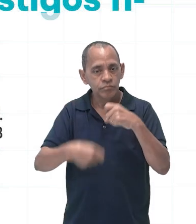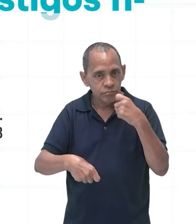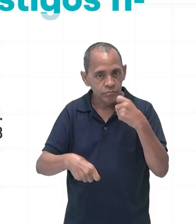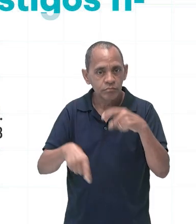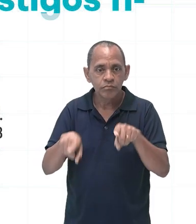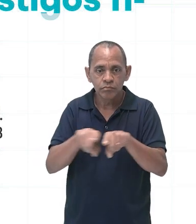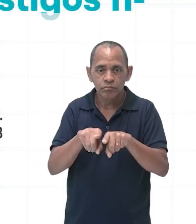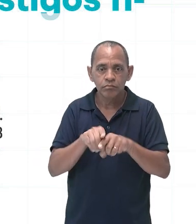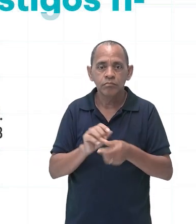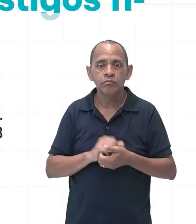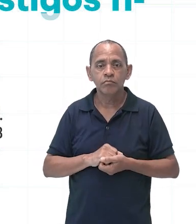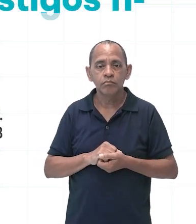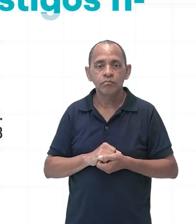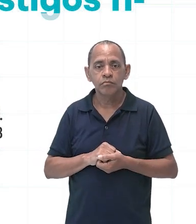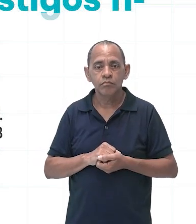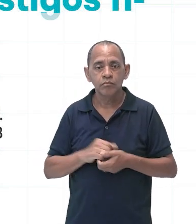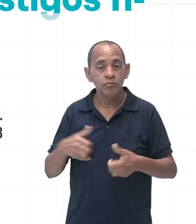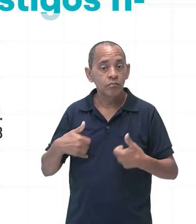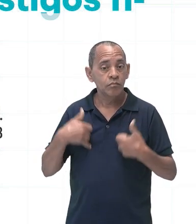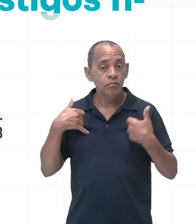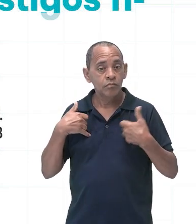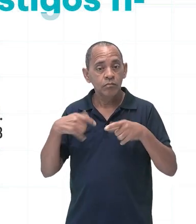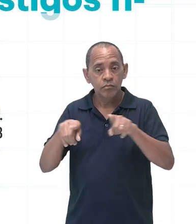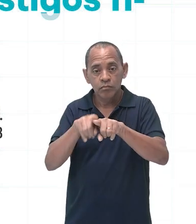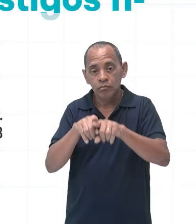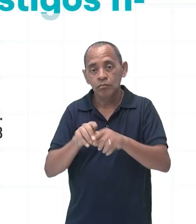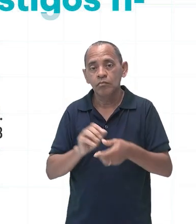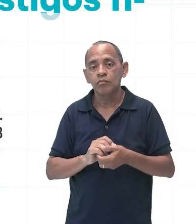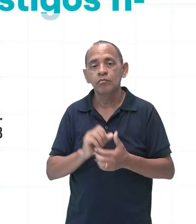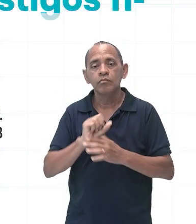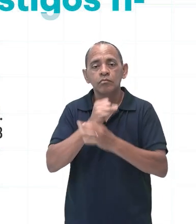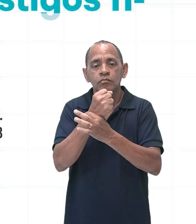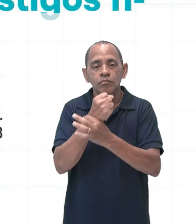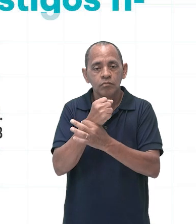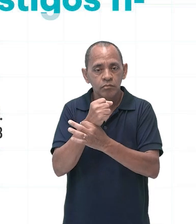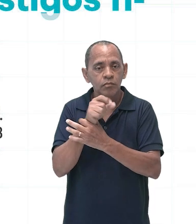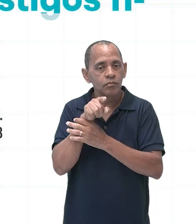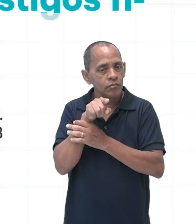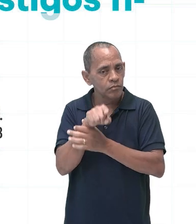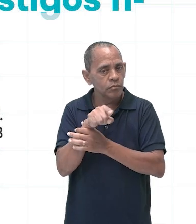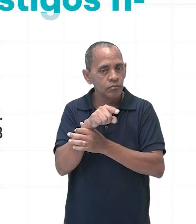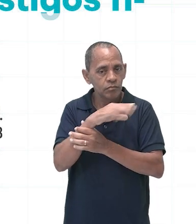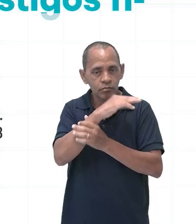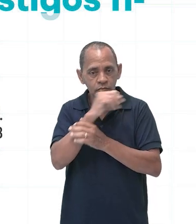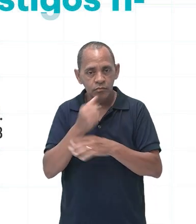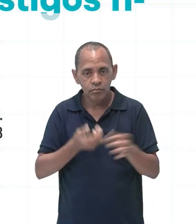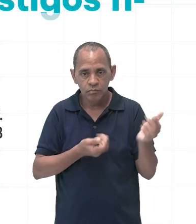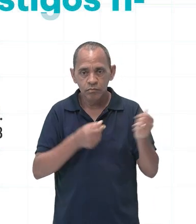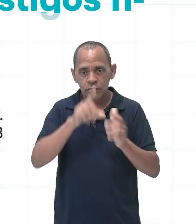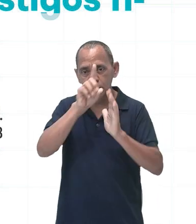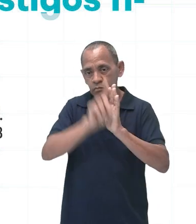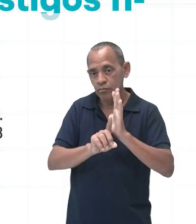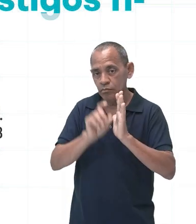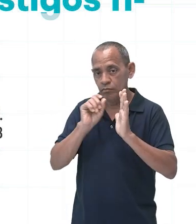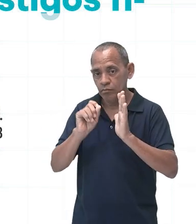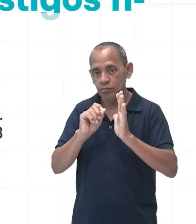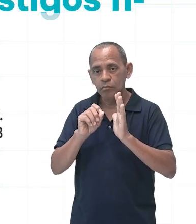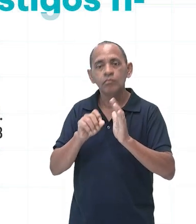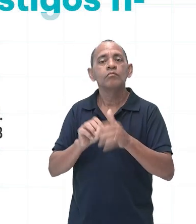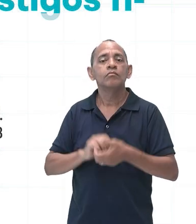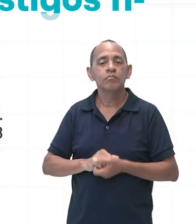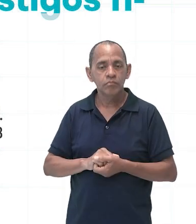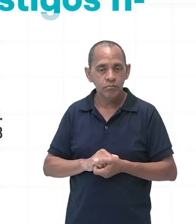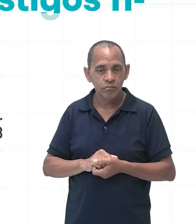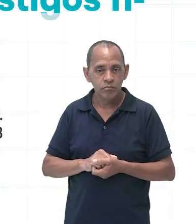ou humilhação. Também garante a você, no caso criança e adolescente, o direito de